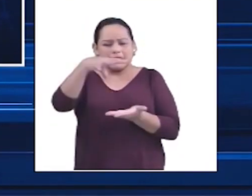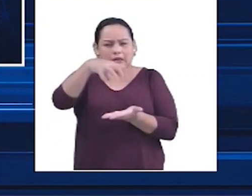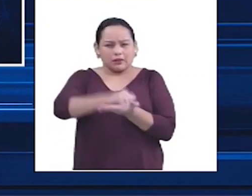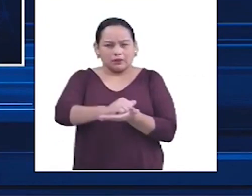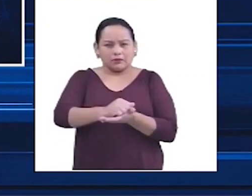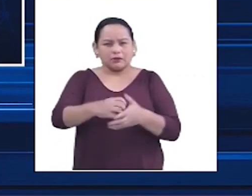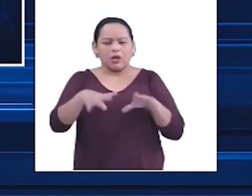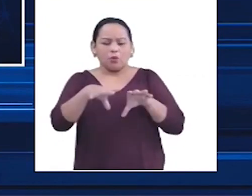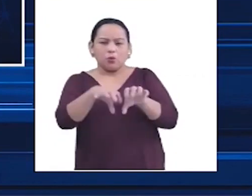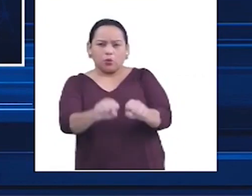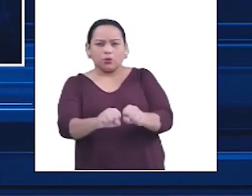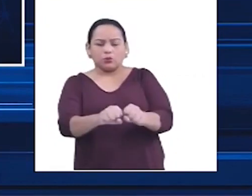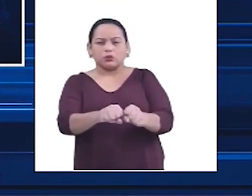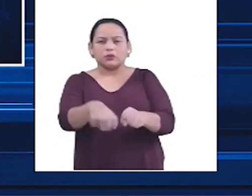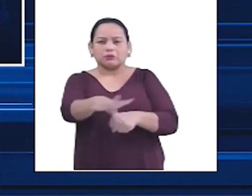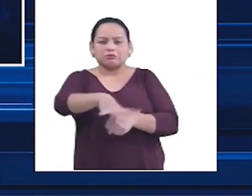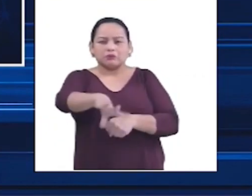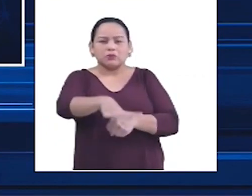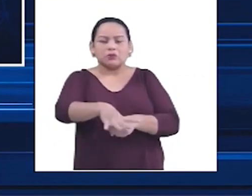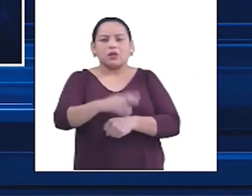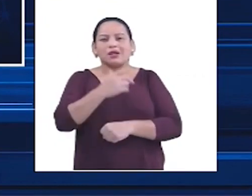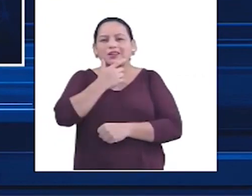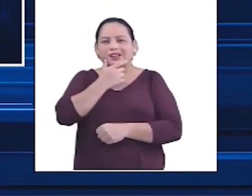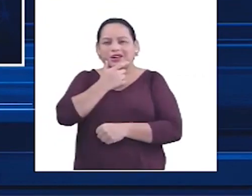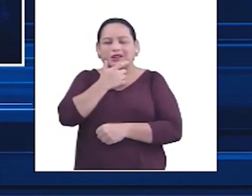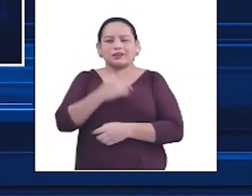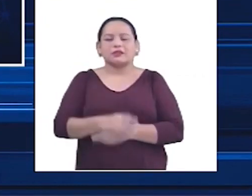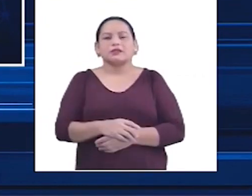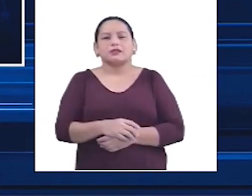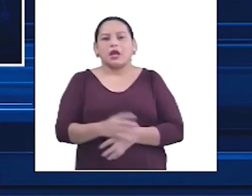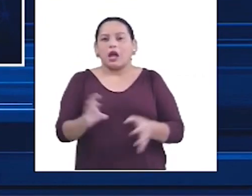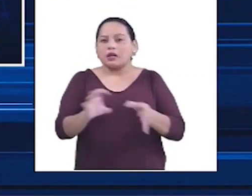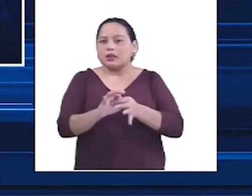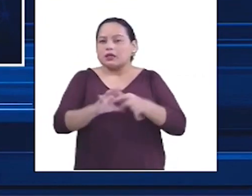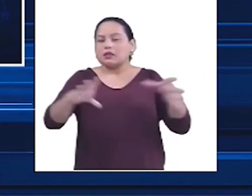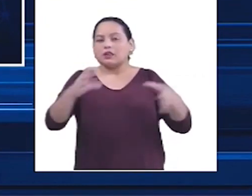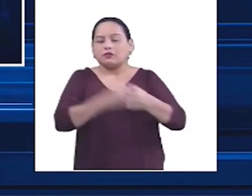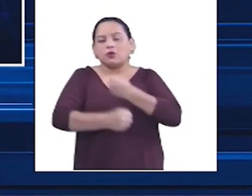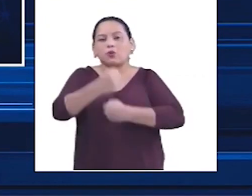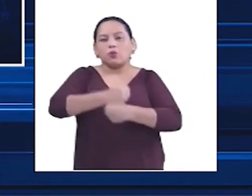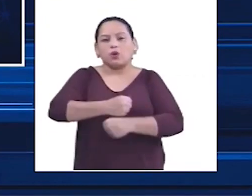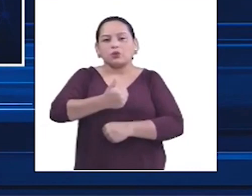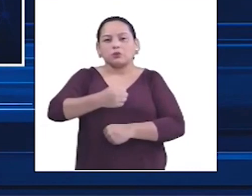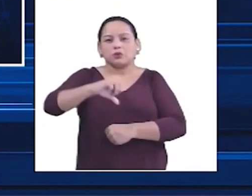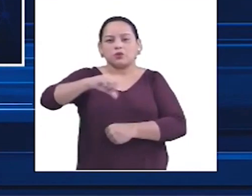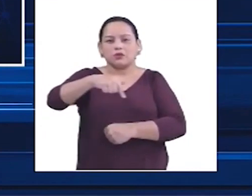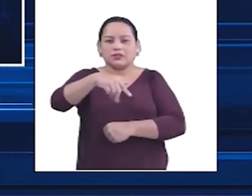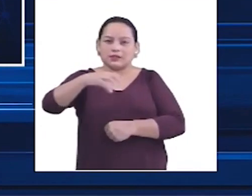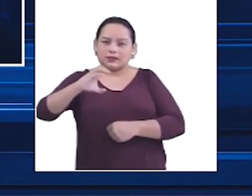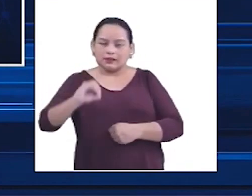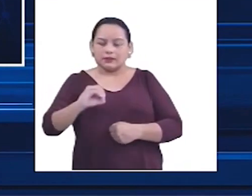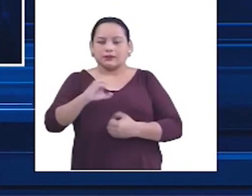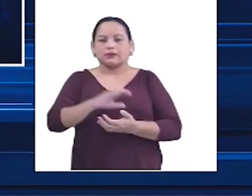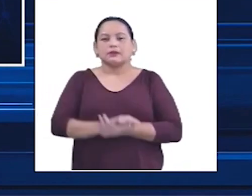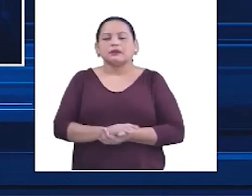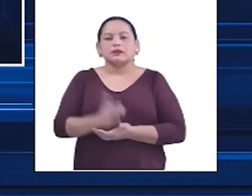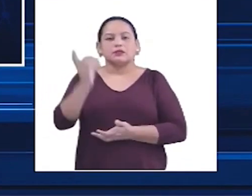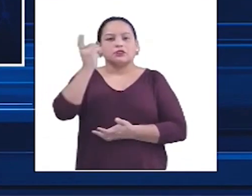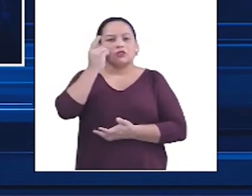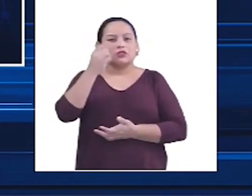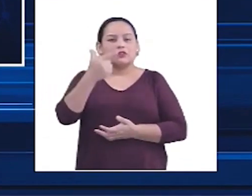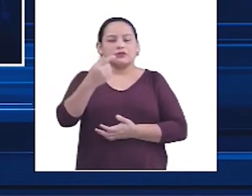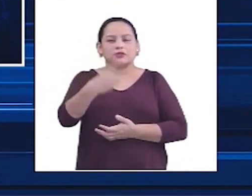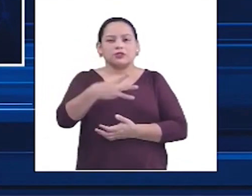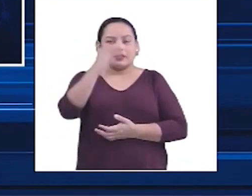né? Do Reino Unido. Então, ela se tornou, em 1970, um país independente, tá? No dia 23